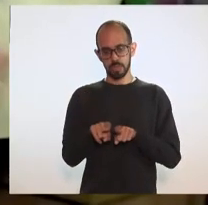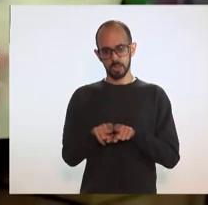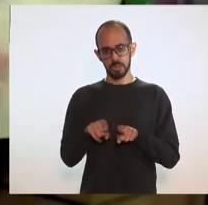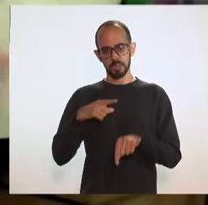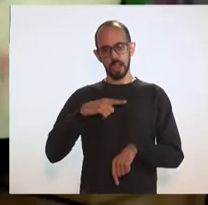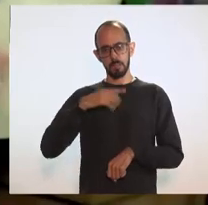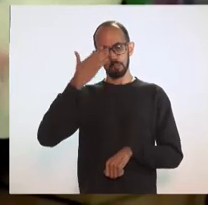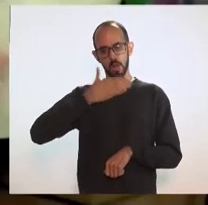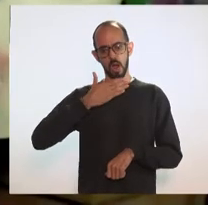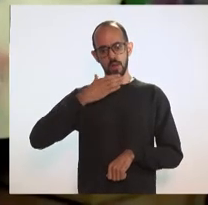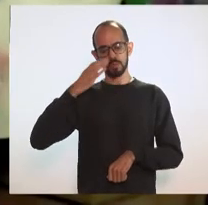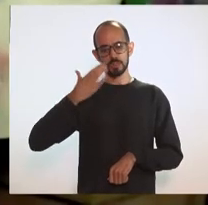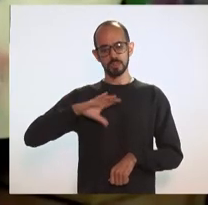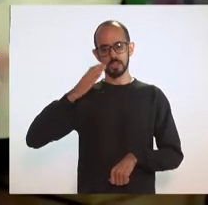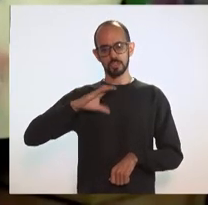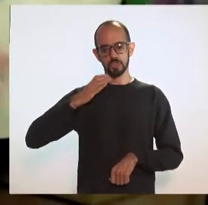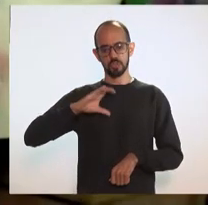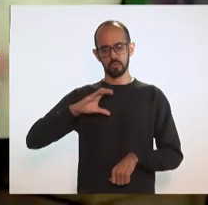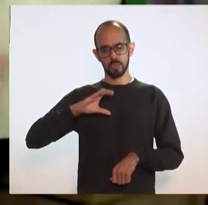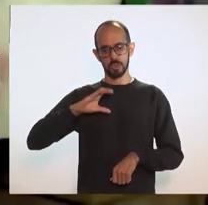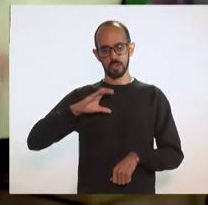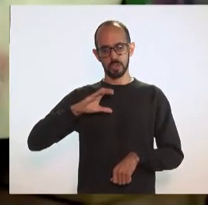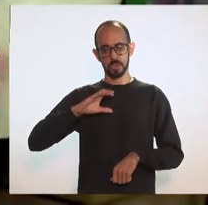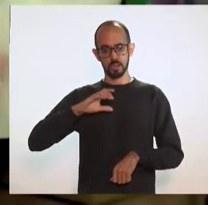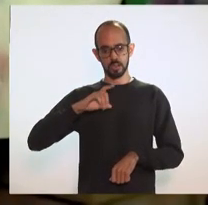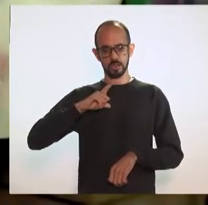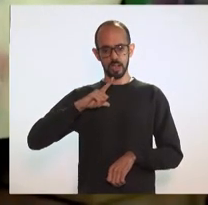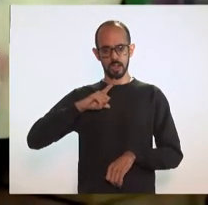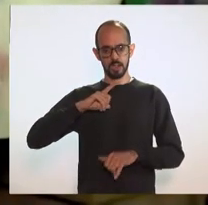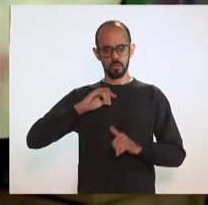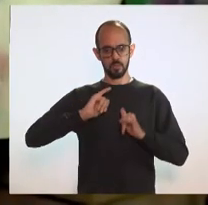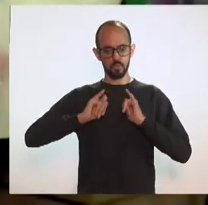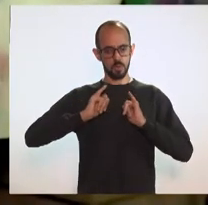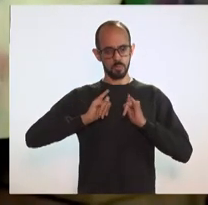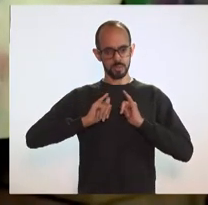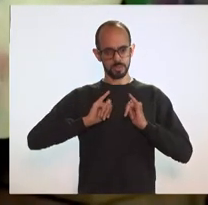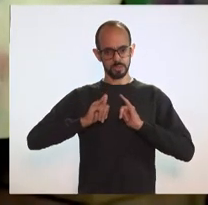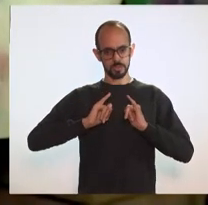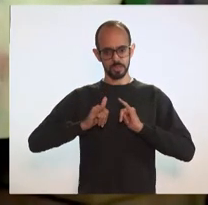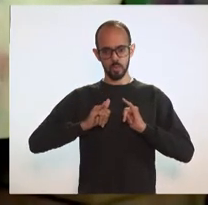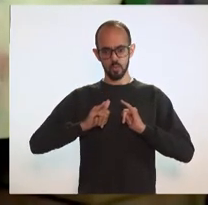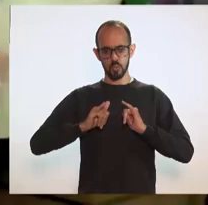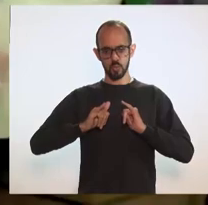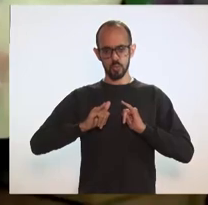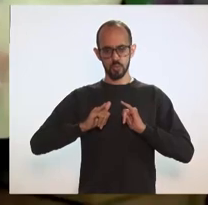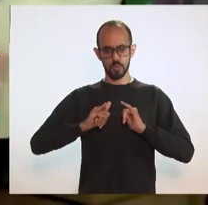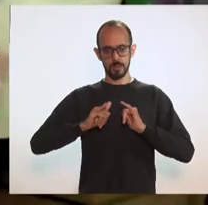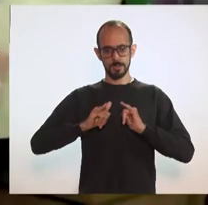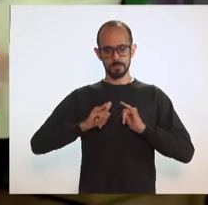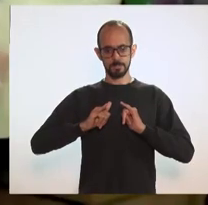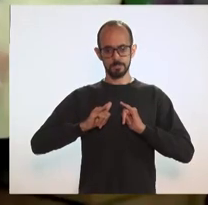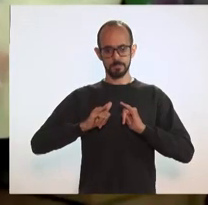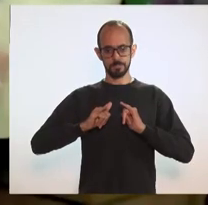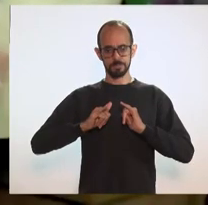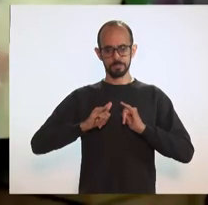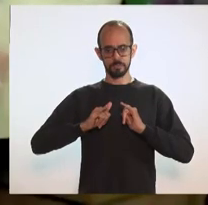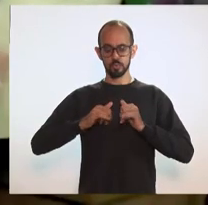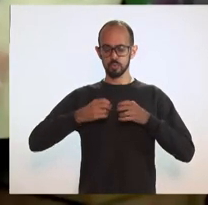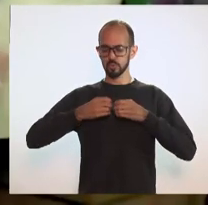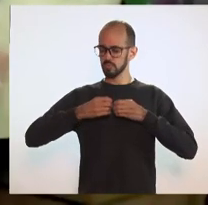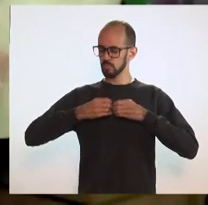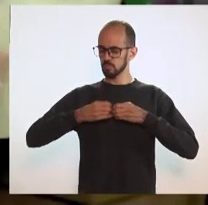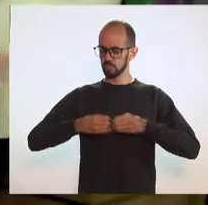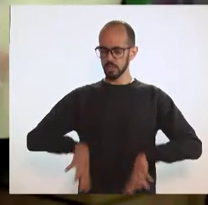científicamente várias pesquisas e os dados quando os dados ninguém pode contestar né dos danos psicológicos